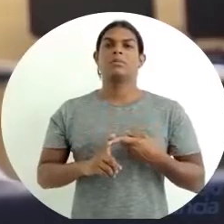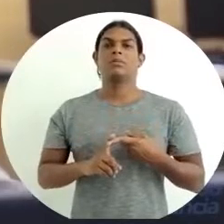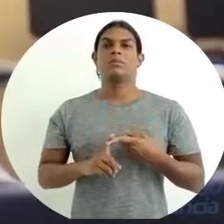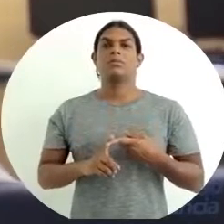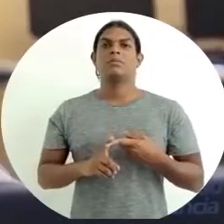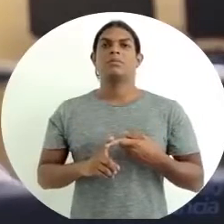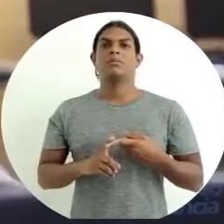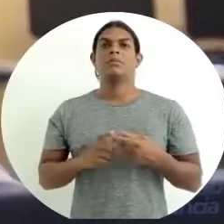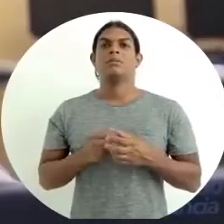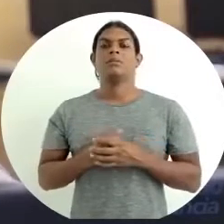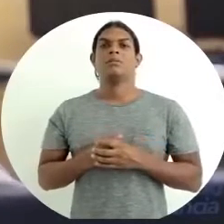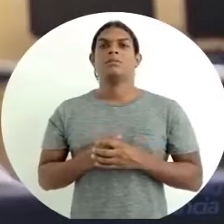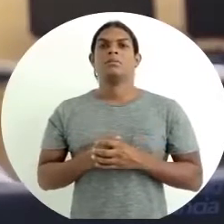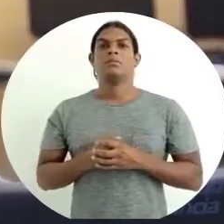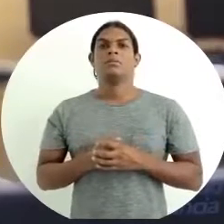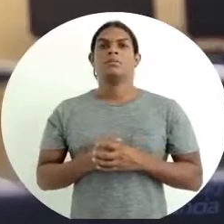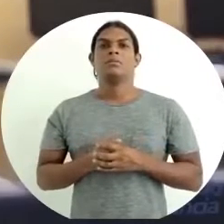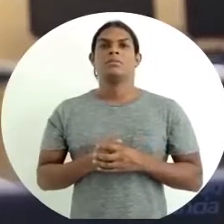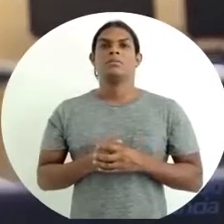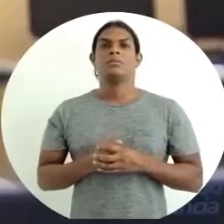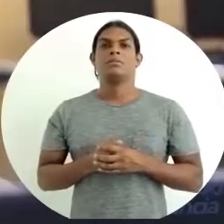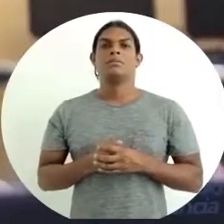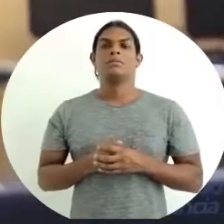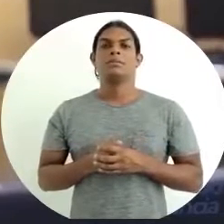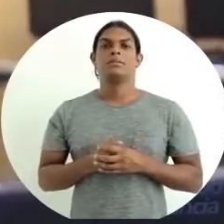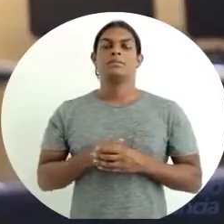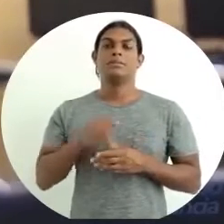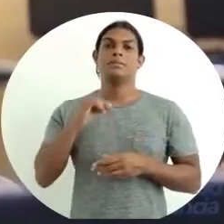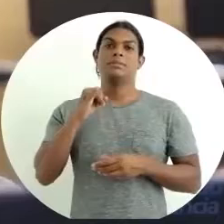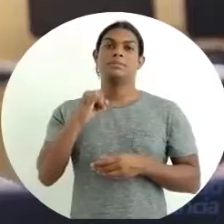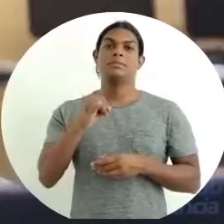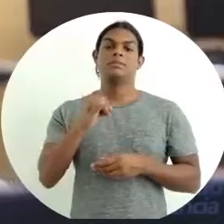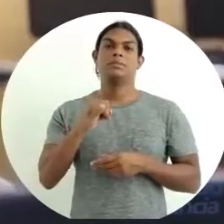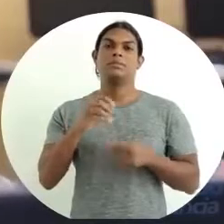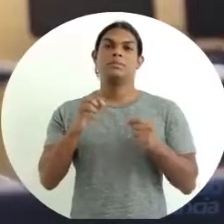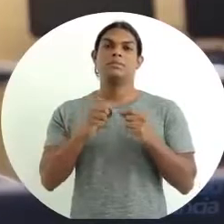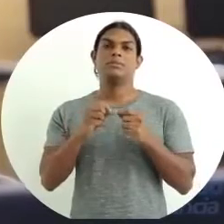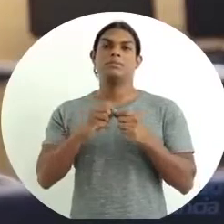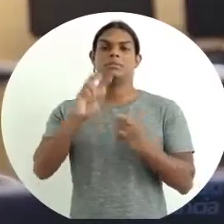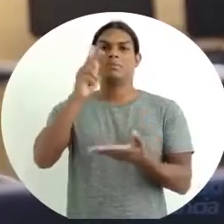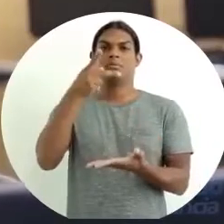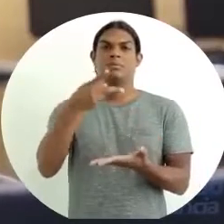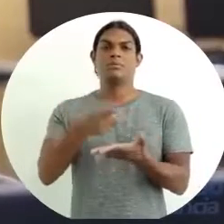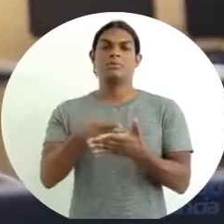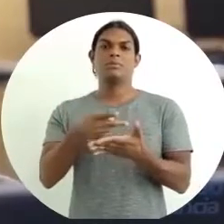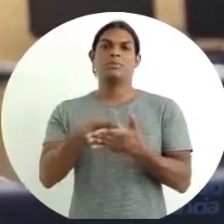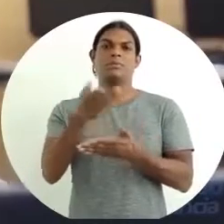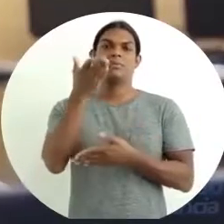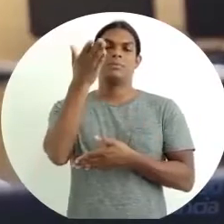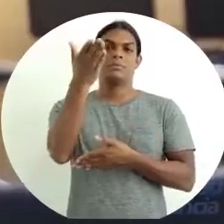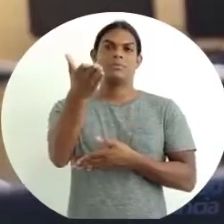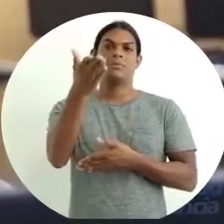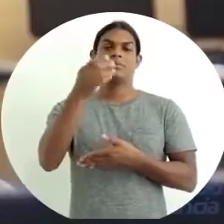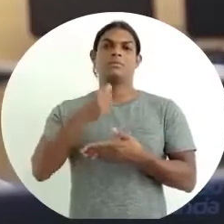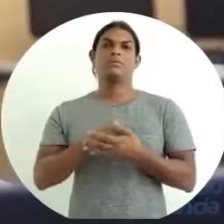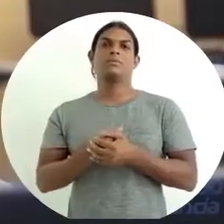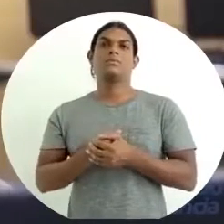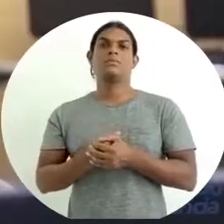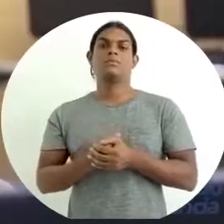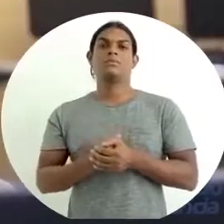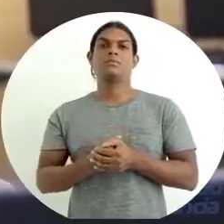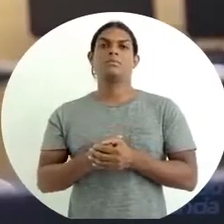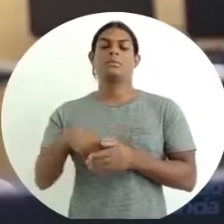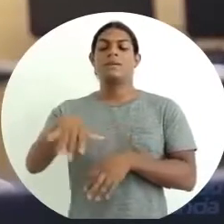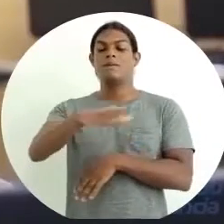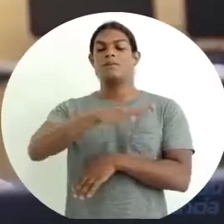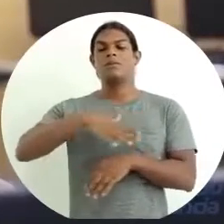as relativamente incapazes. Né? Se vier cometer um ato, uma pessoa que é senil, que venha cometer um ato contra você, pode, isto se for no